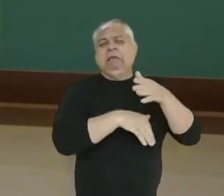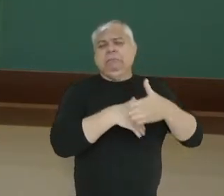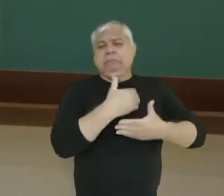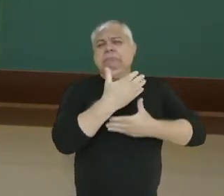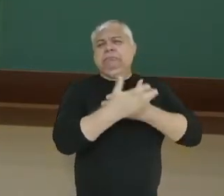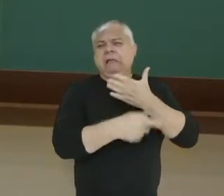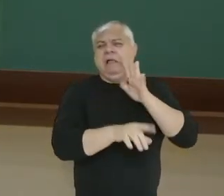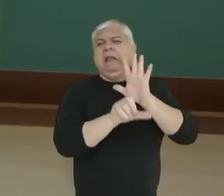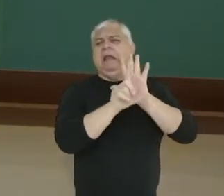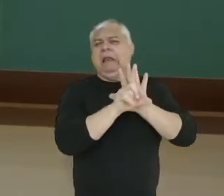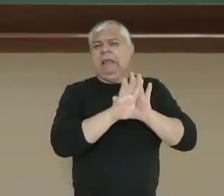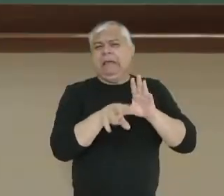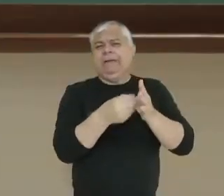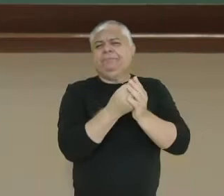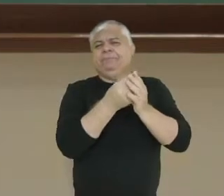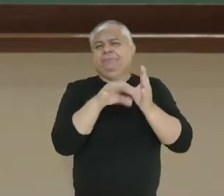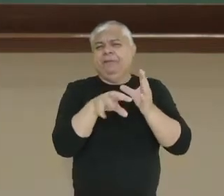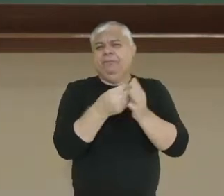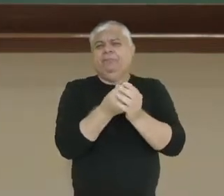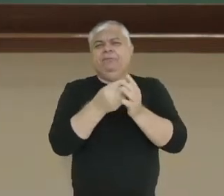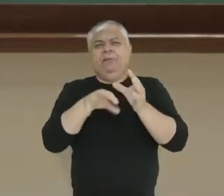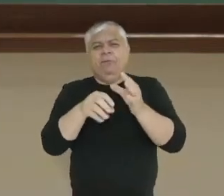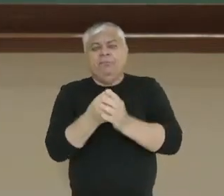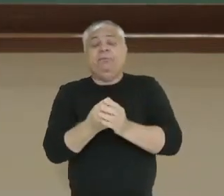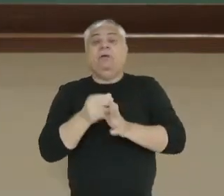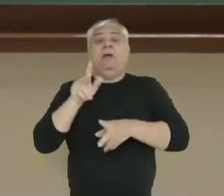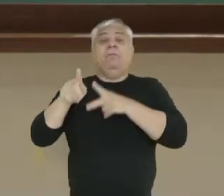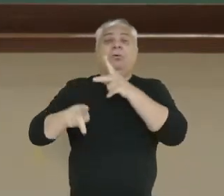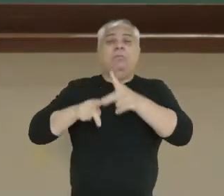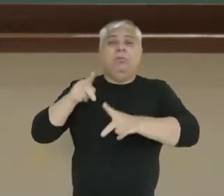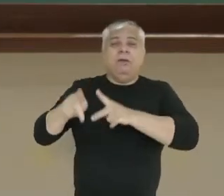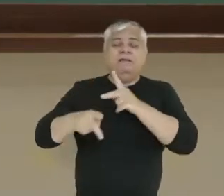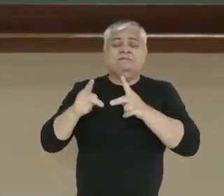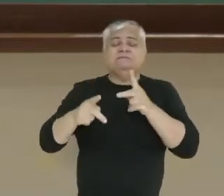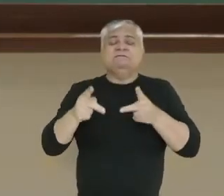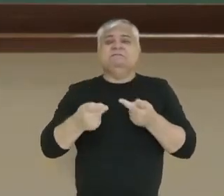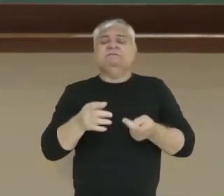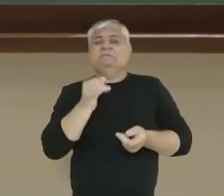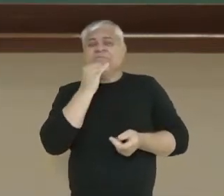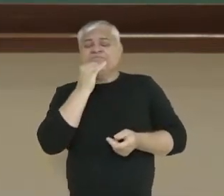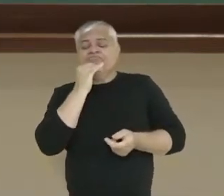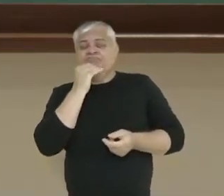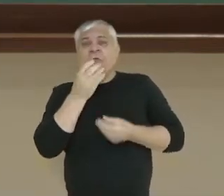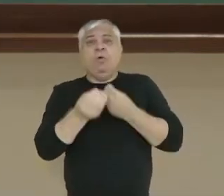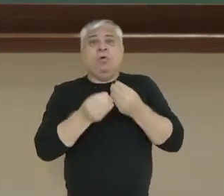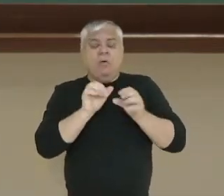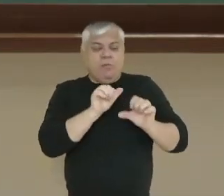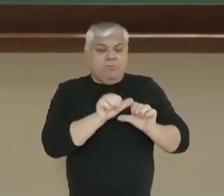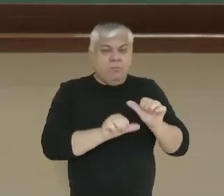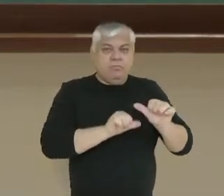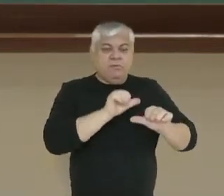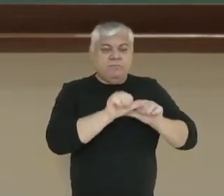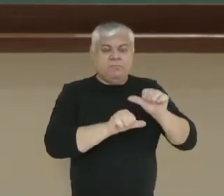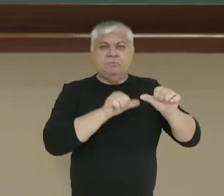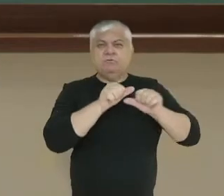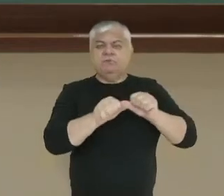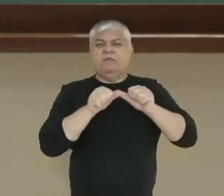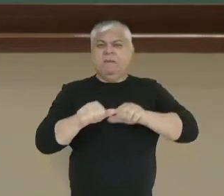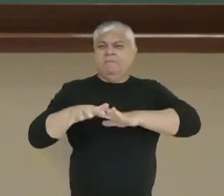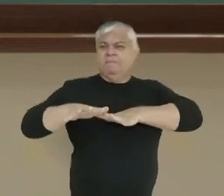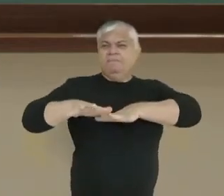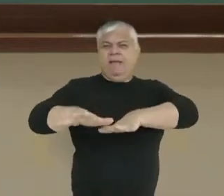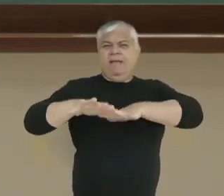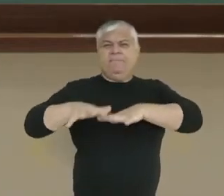sendo implementadas, a população foi sentindo gradualmente, através do movimento